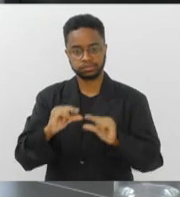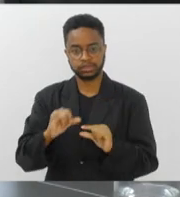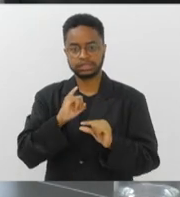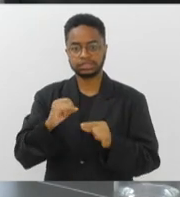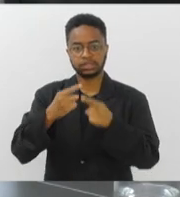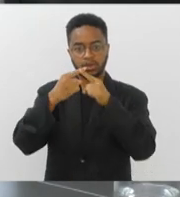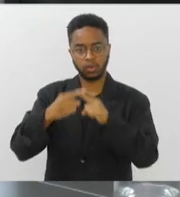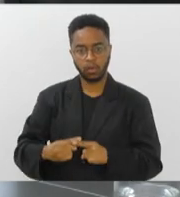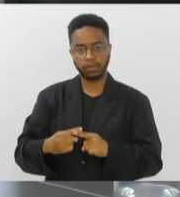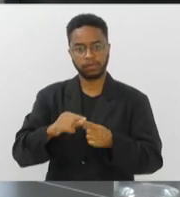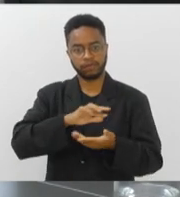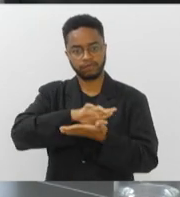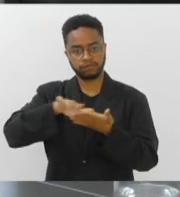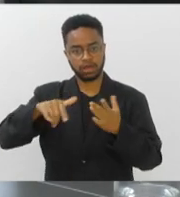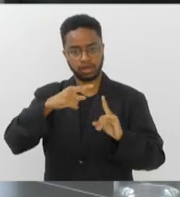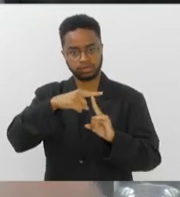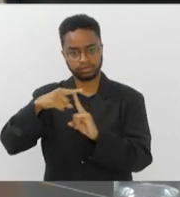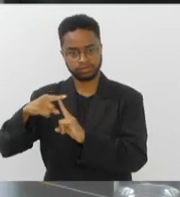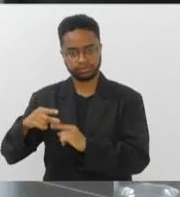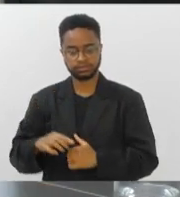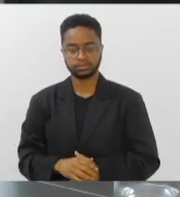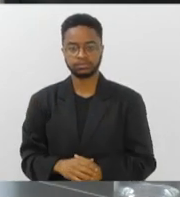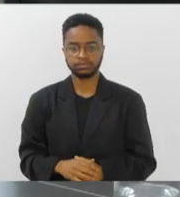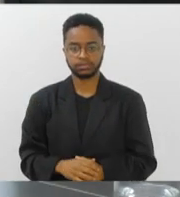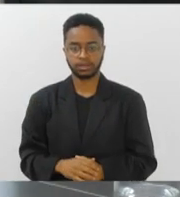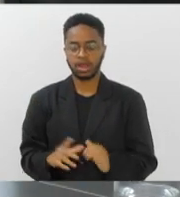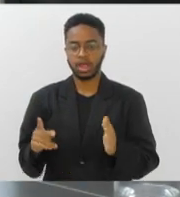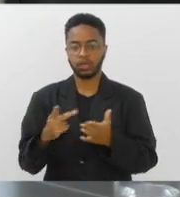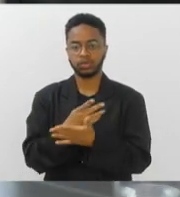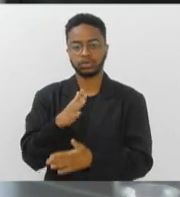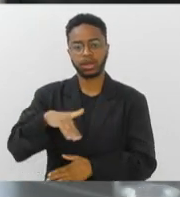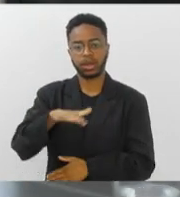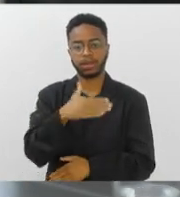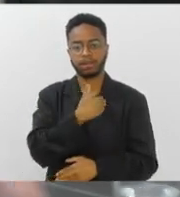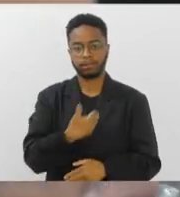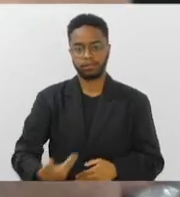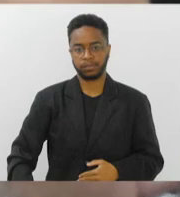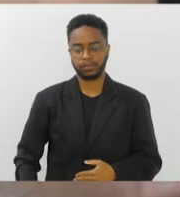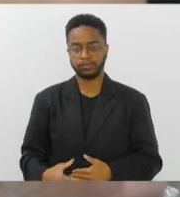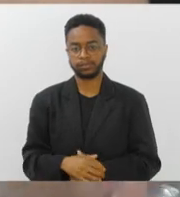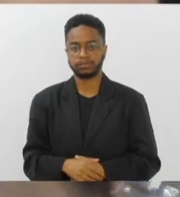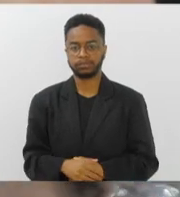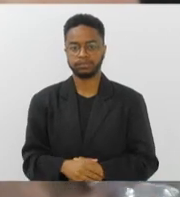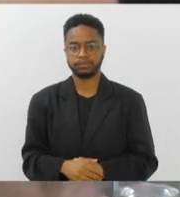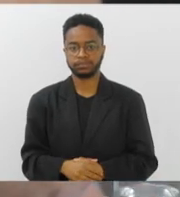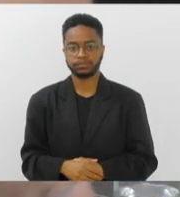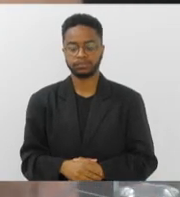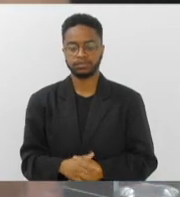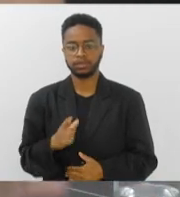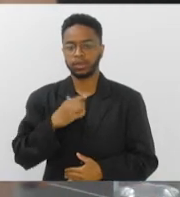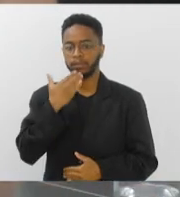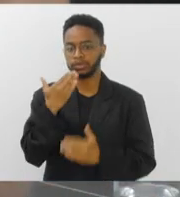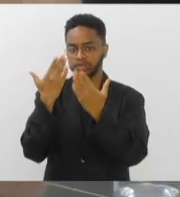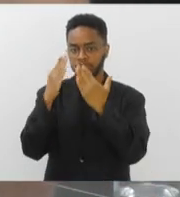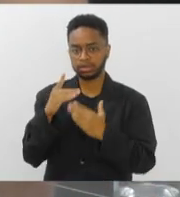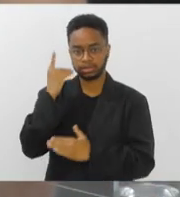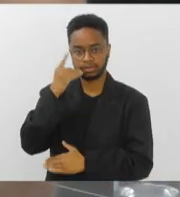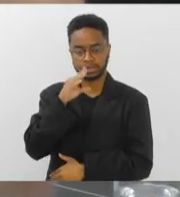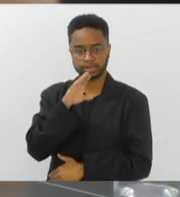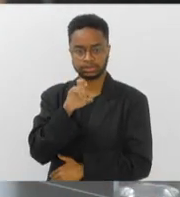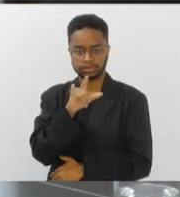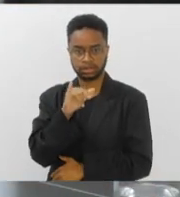ciclismo, maratonas aquáticas e triatlon realizadas nas vias públicas. Havia um pedido de vista da deputada Célia